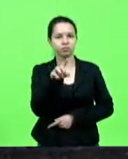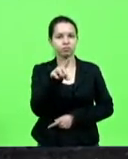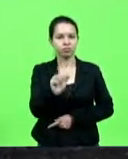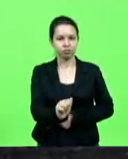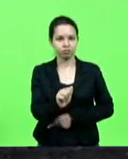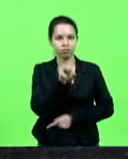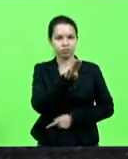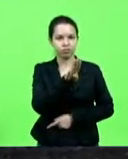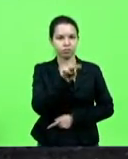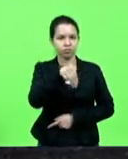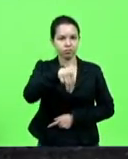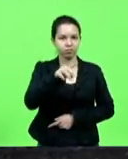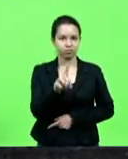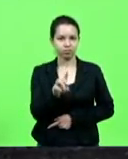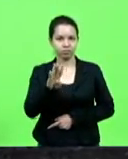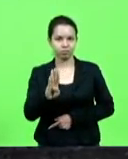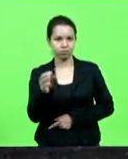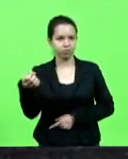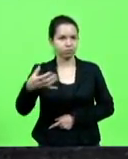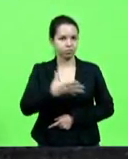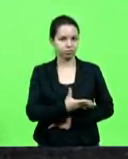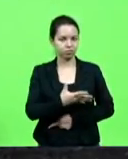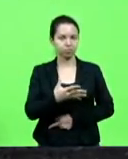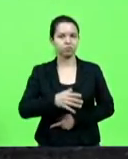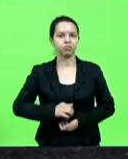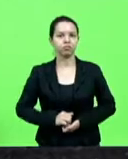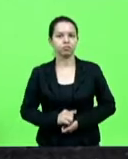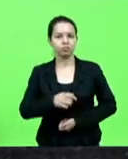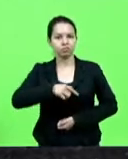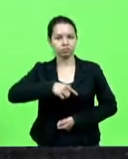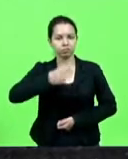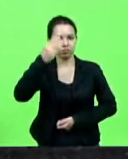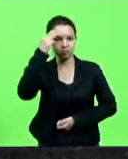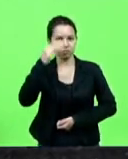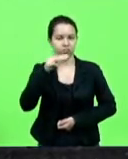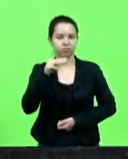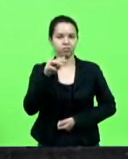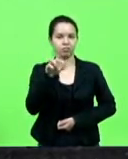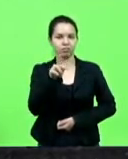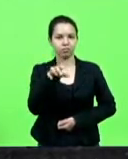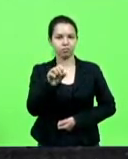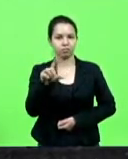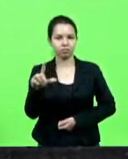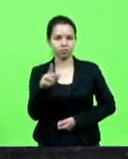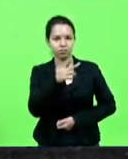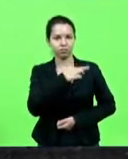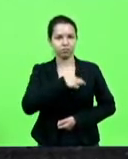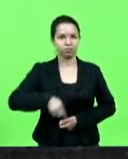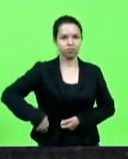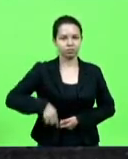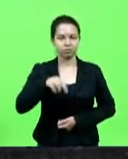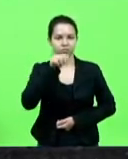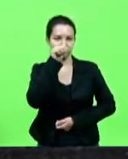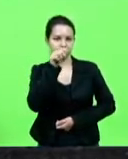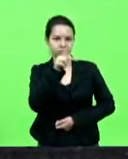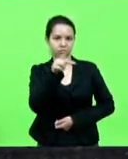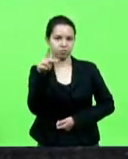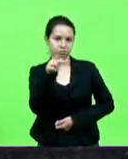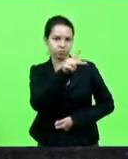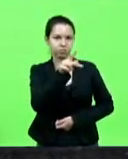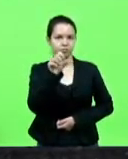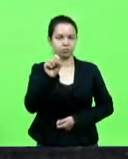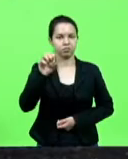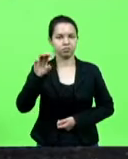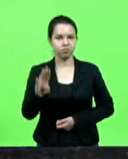bloco MDB Novo, Sérgio Mota, bloco PDT, PSDB Republicanos, João Amin, bloco PP, PSB